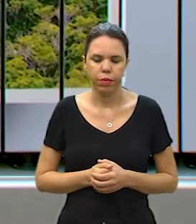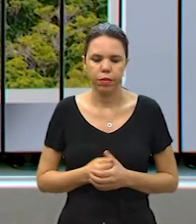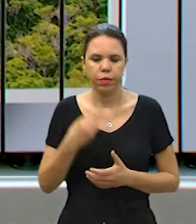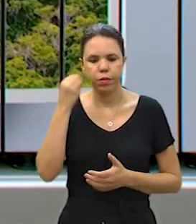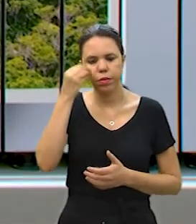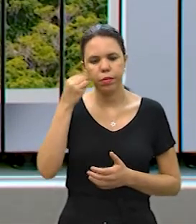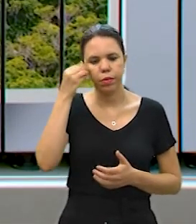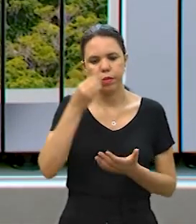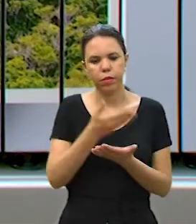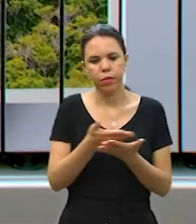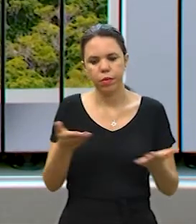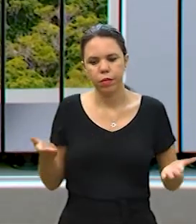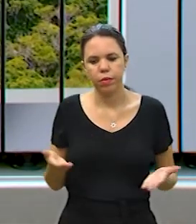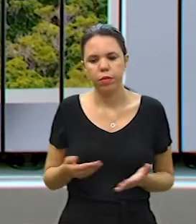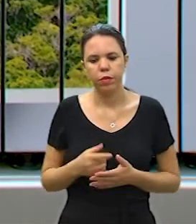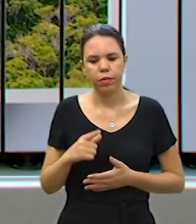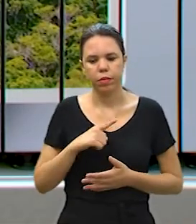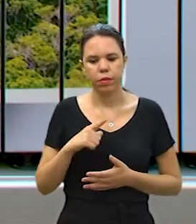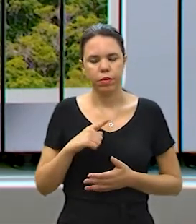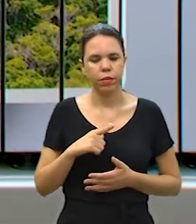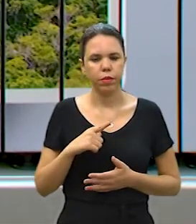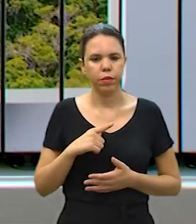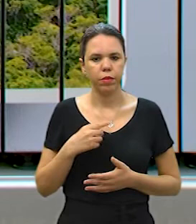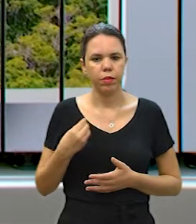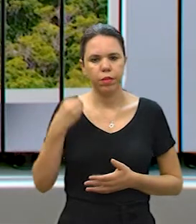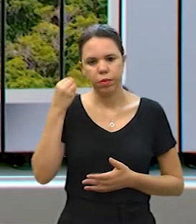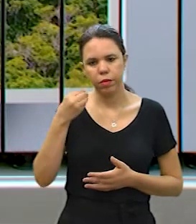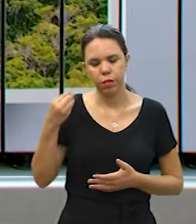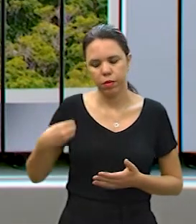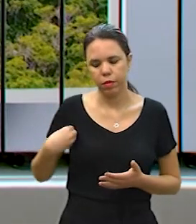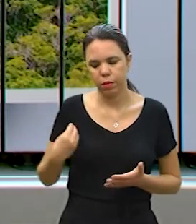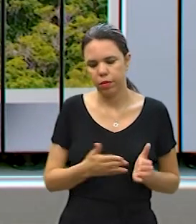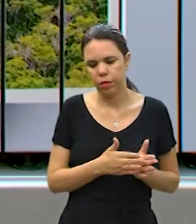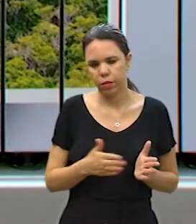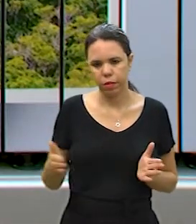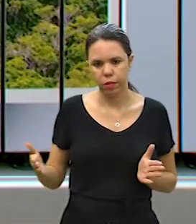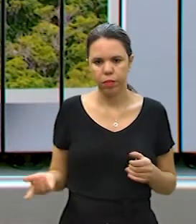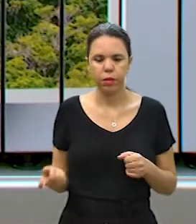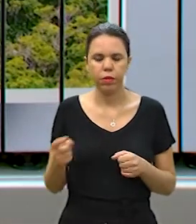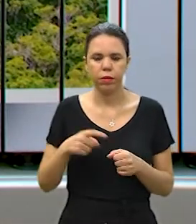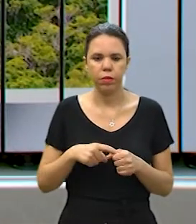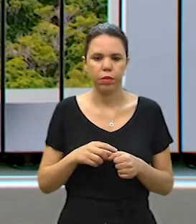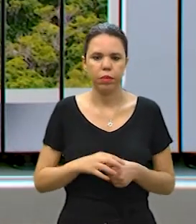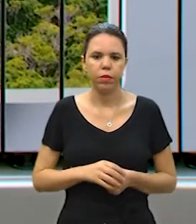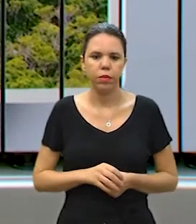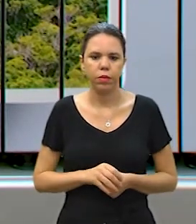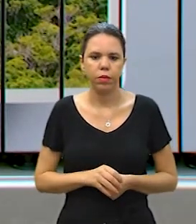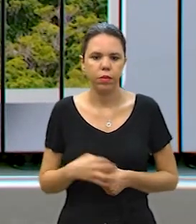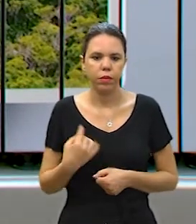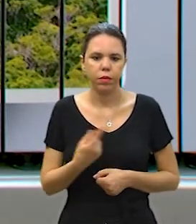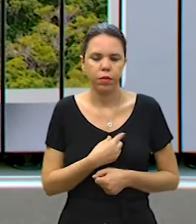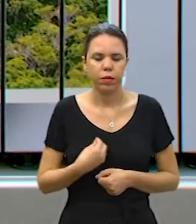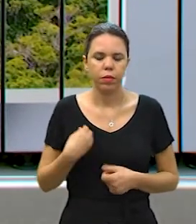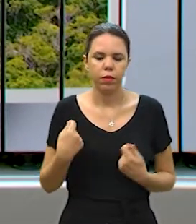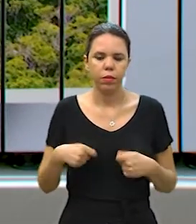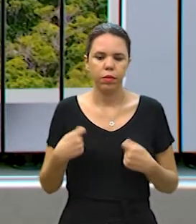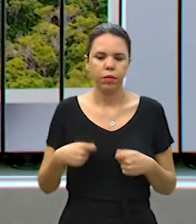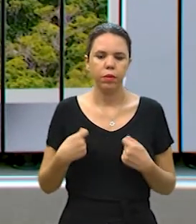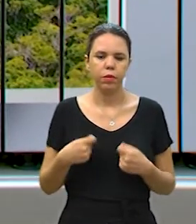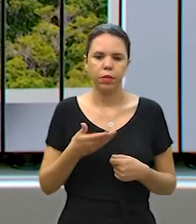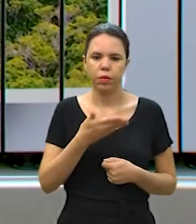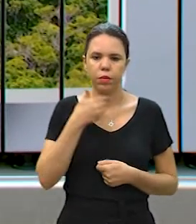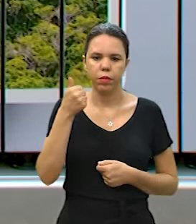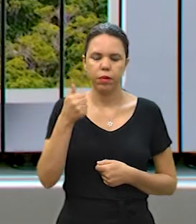experiências assim que estão sendo vividas nesse processo de retomada que nós vamos precisar aprimorar